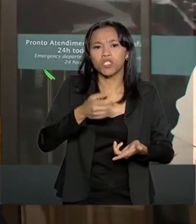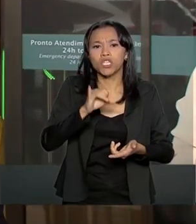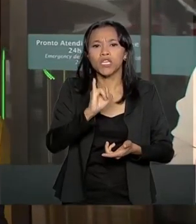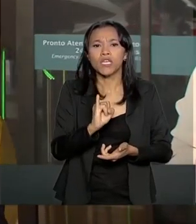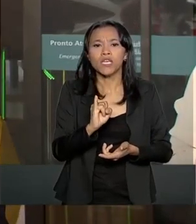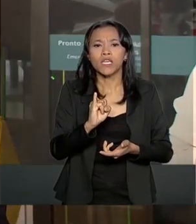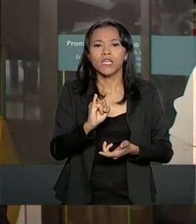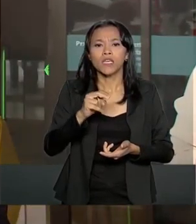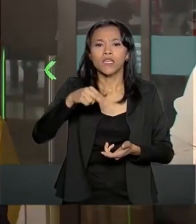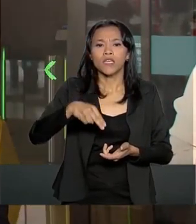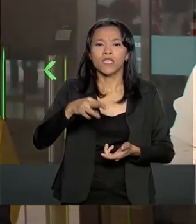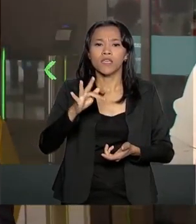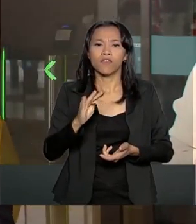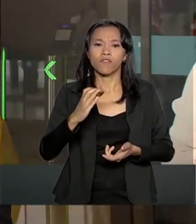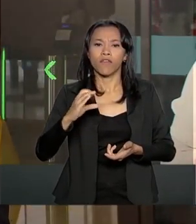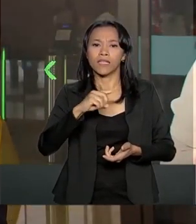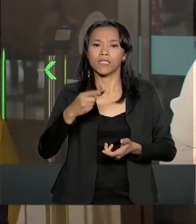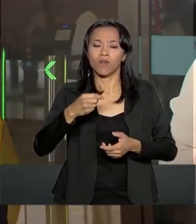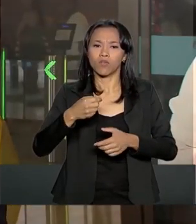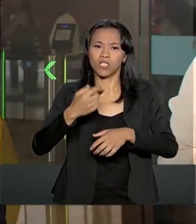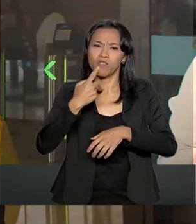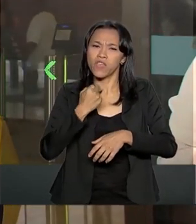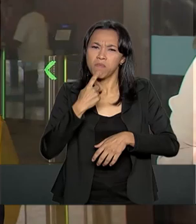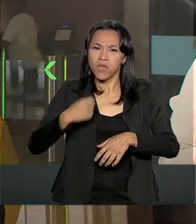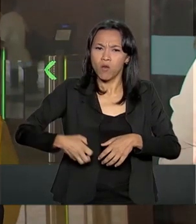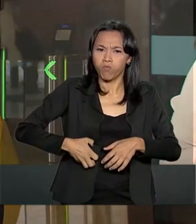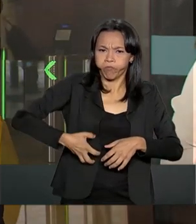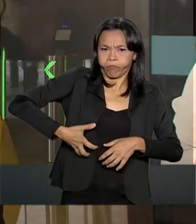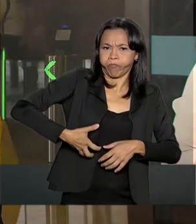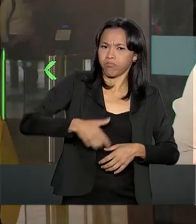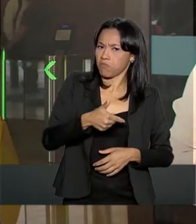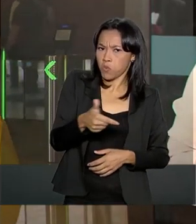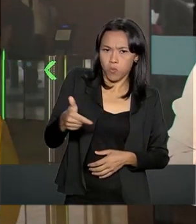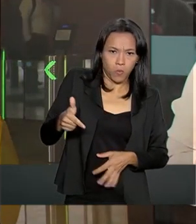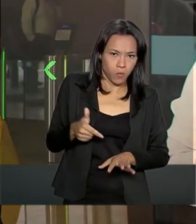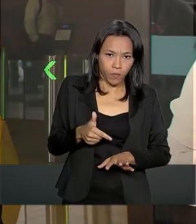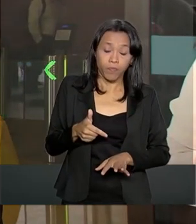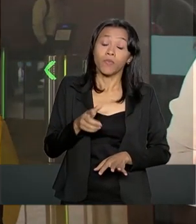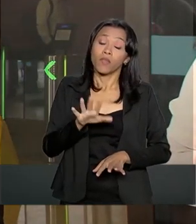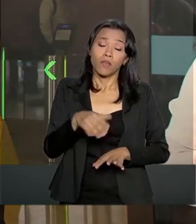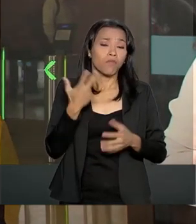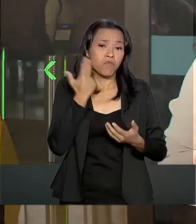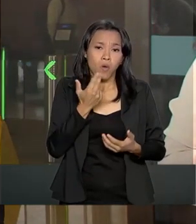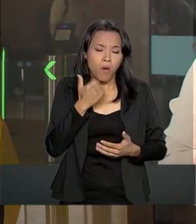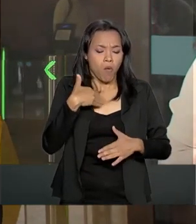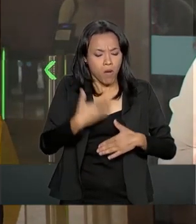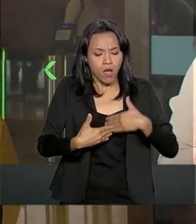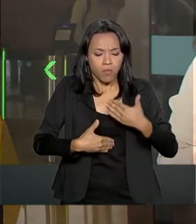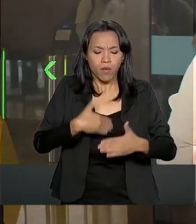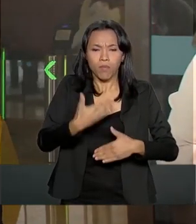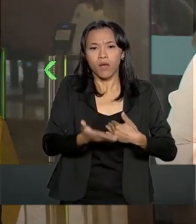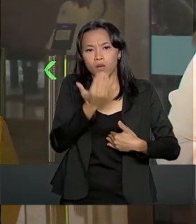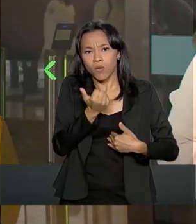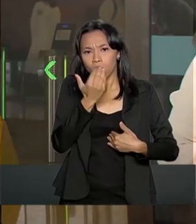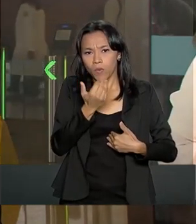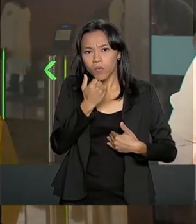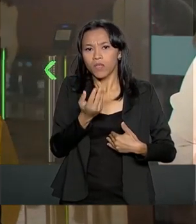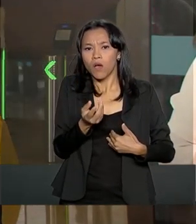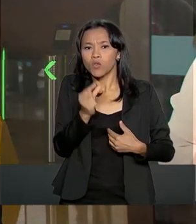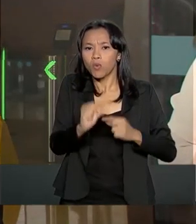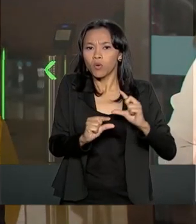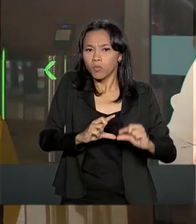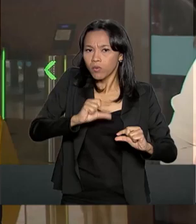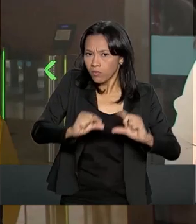infecção nesse líquido. O presidente reagiu bem às dietas que foram paulatinamente sendo introduzidas na